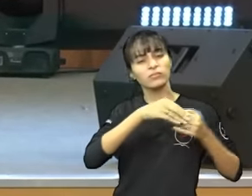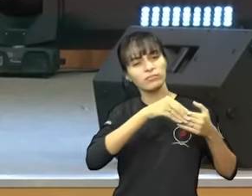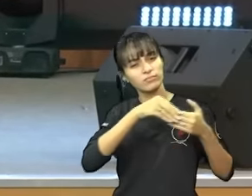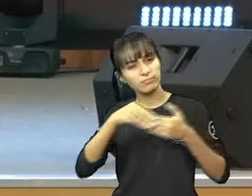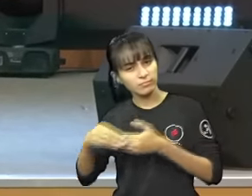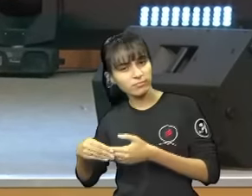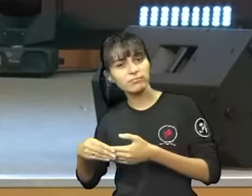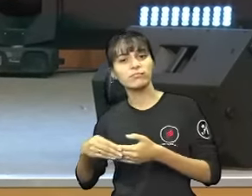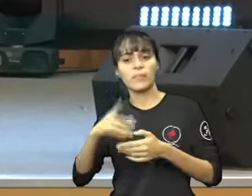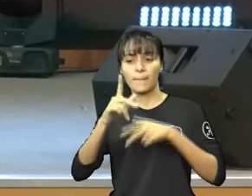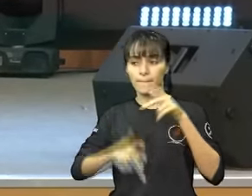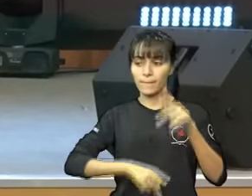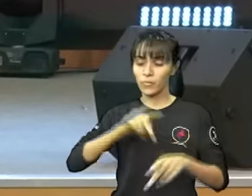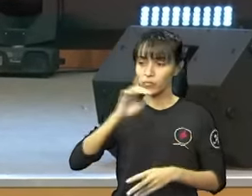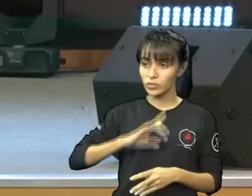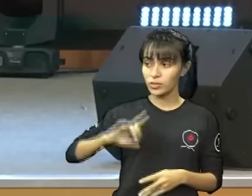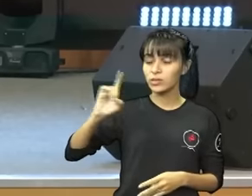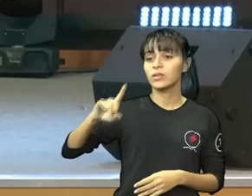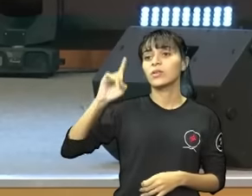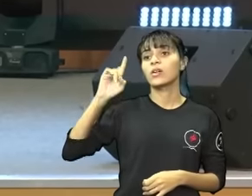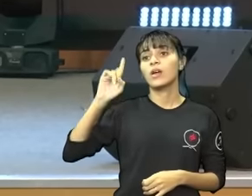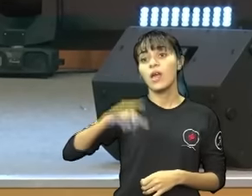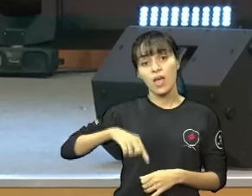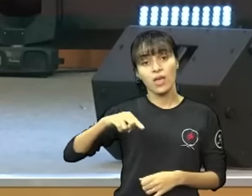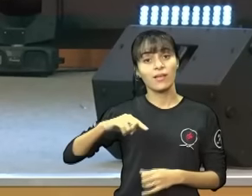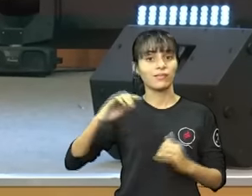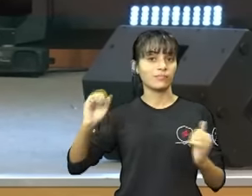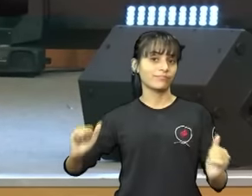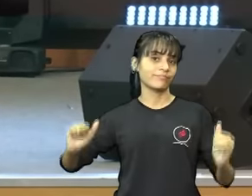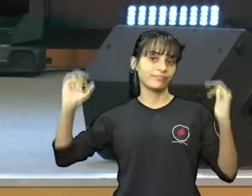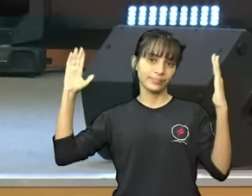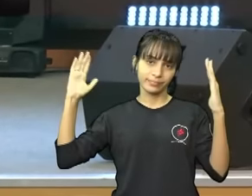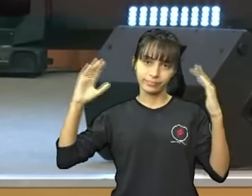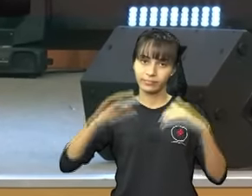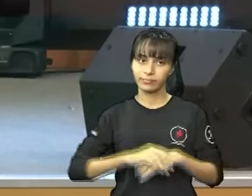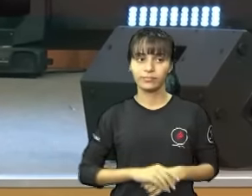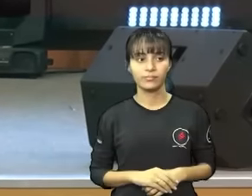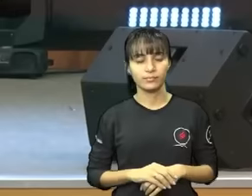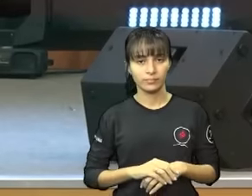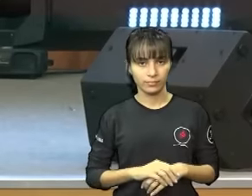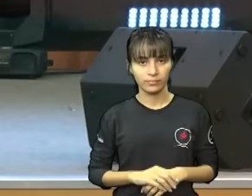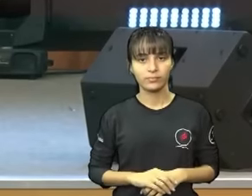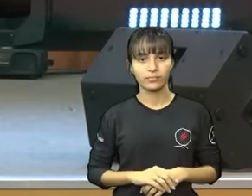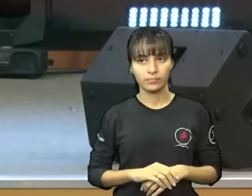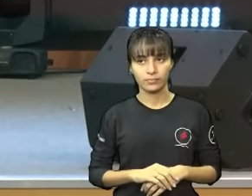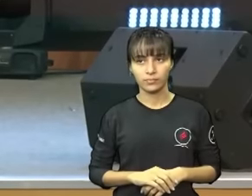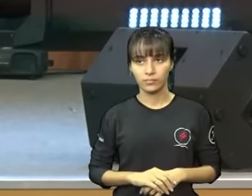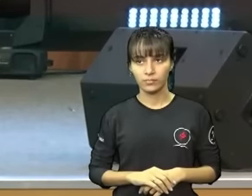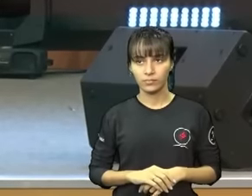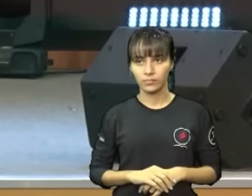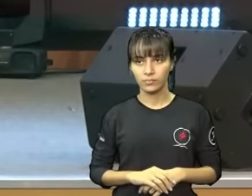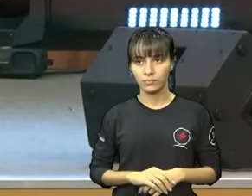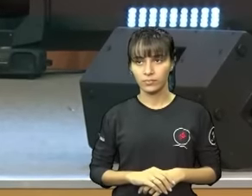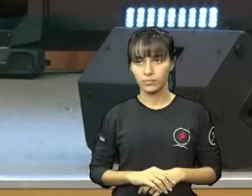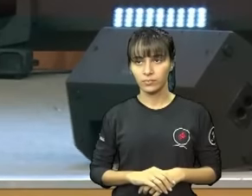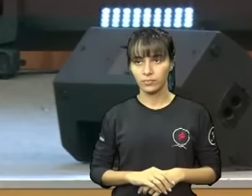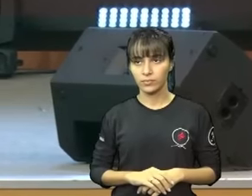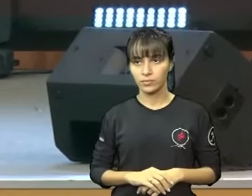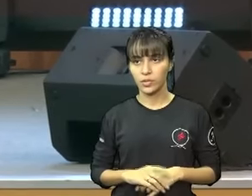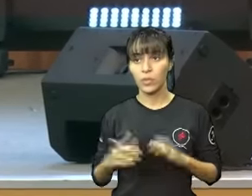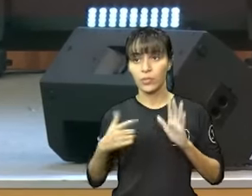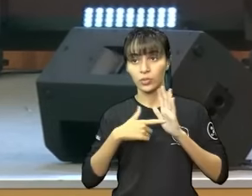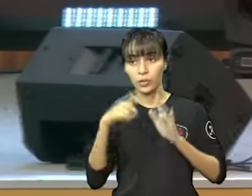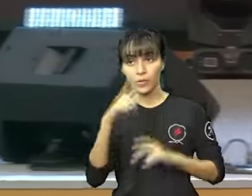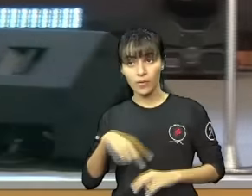de Guiar o povo de Deus a exigência é maior é só para você ter uma noção então eu gostei para você as